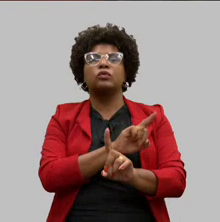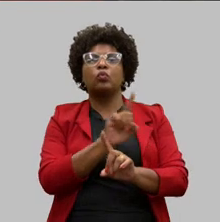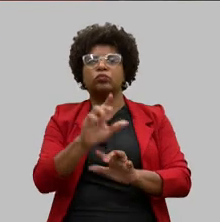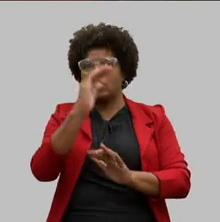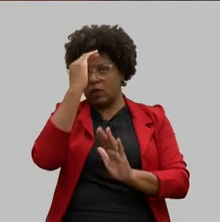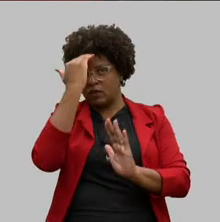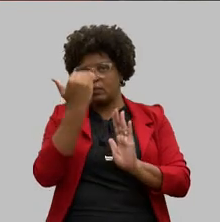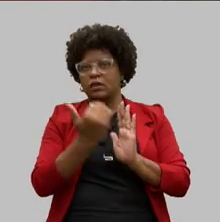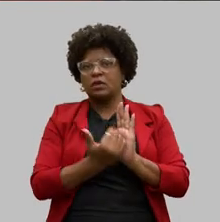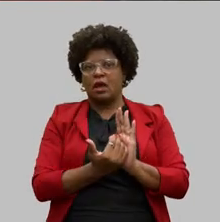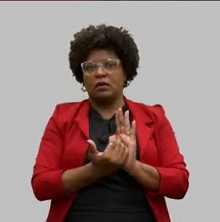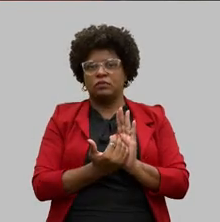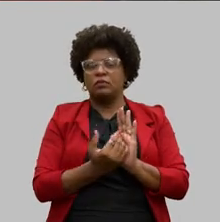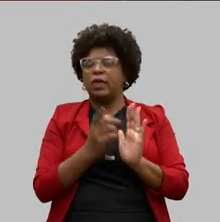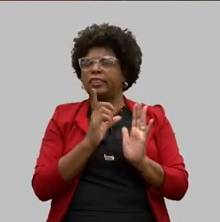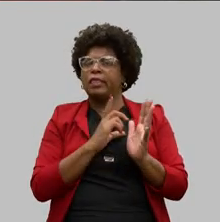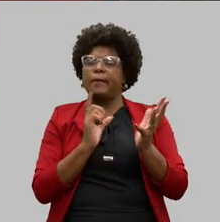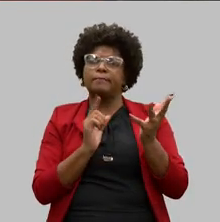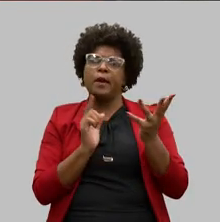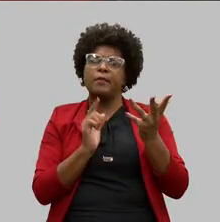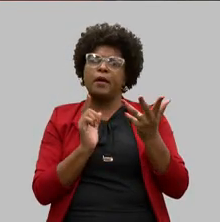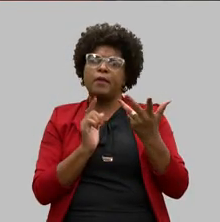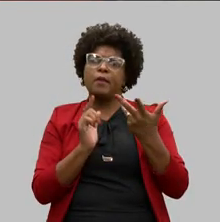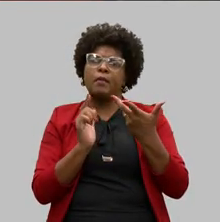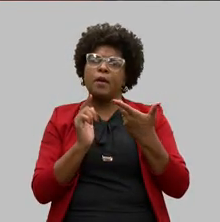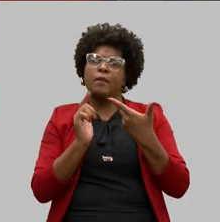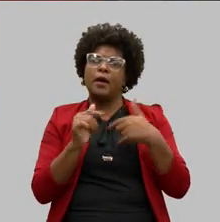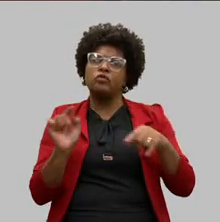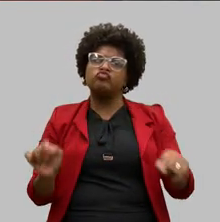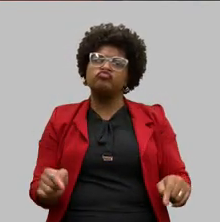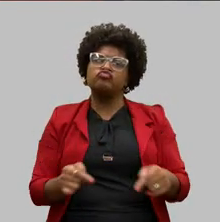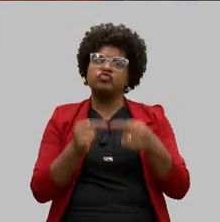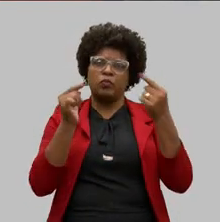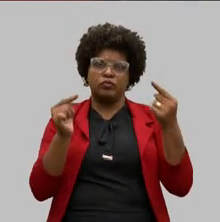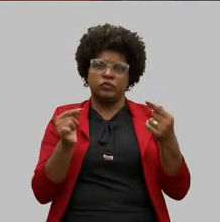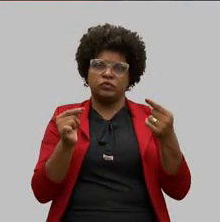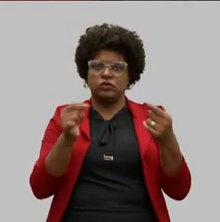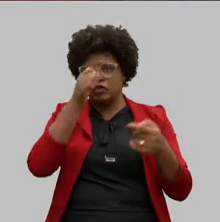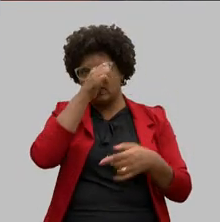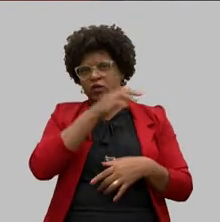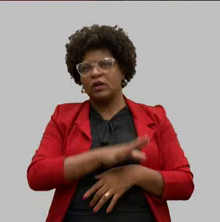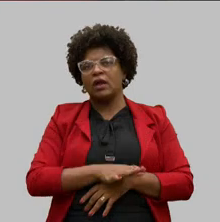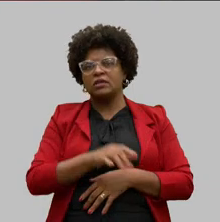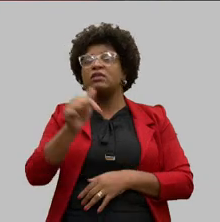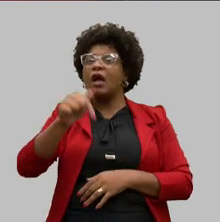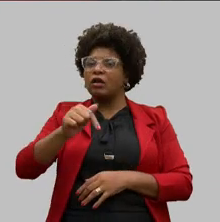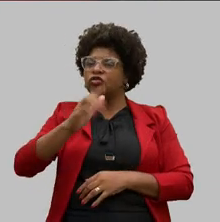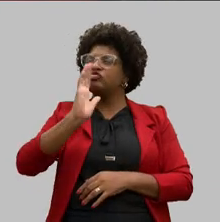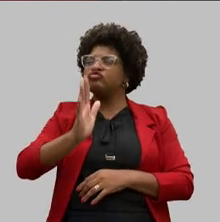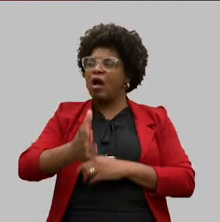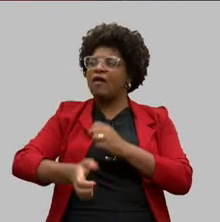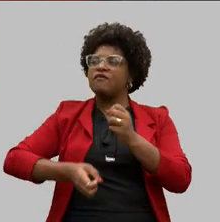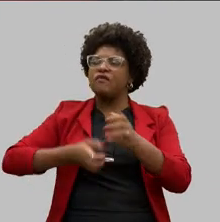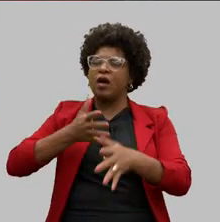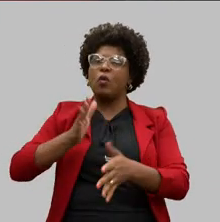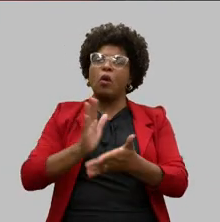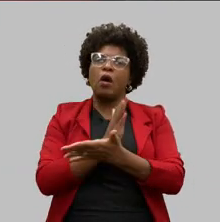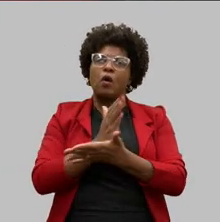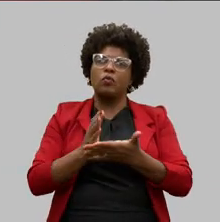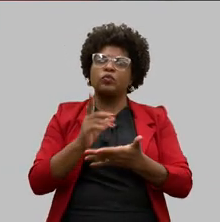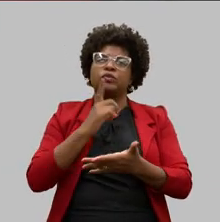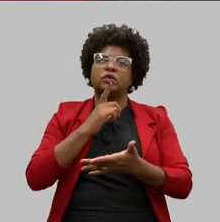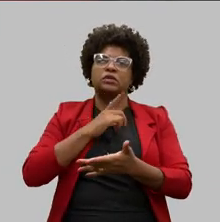diversos tipos de violação alguns aqui já foram citados nós temos a violência física